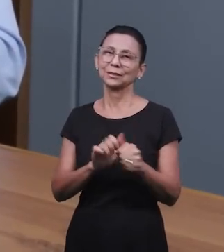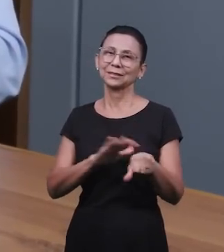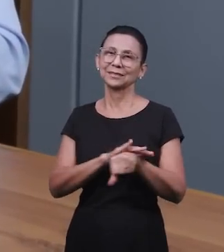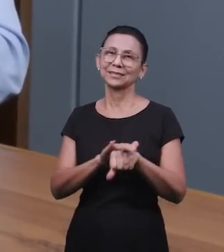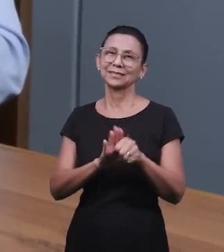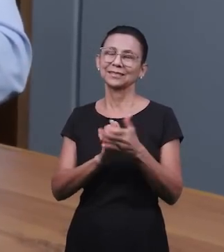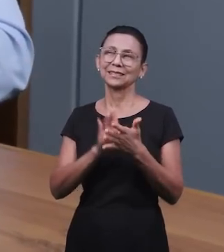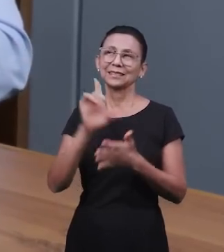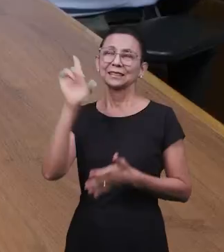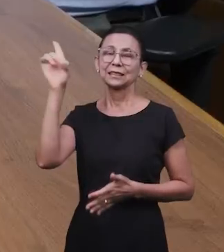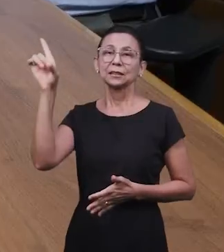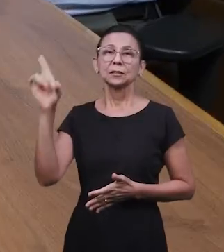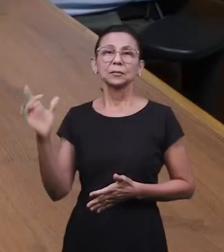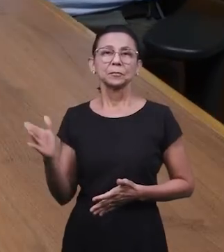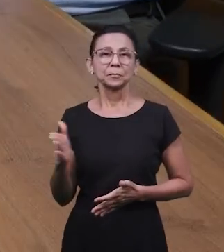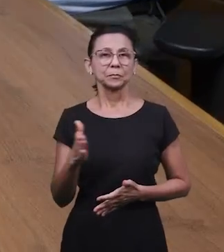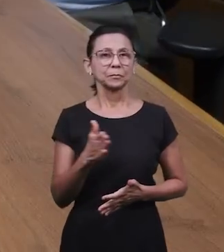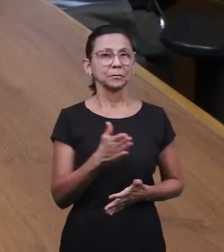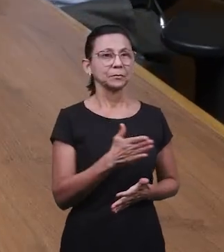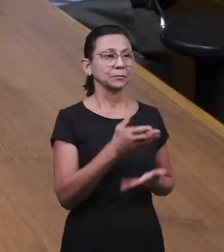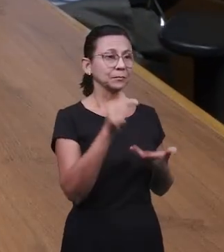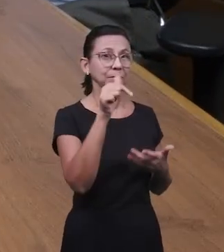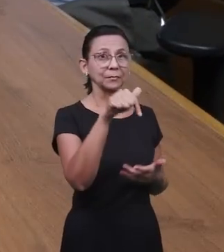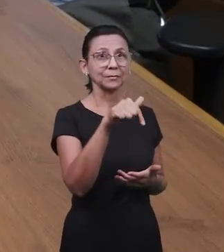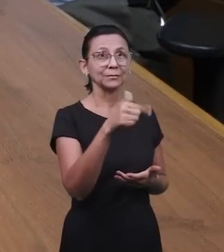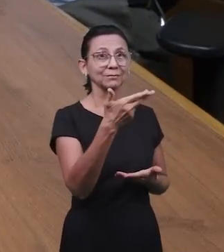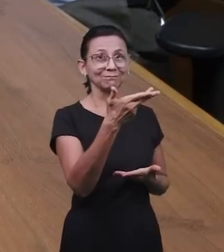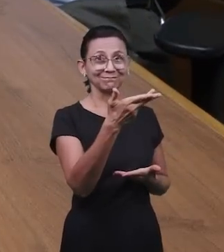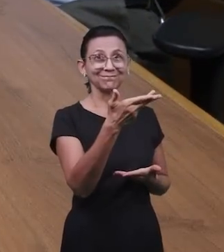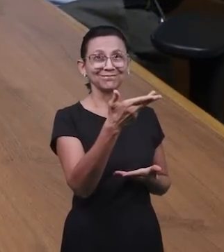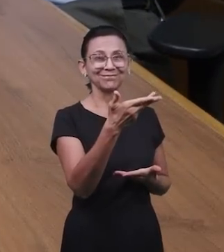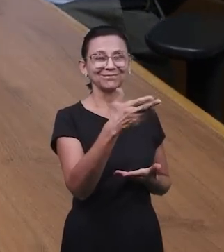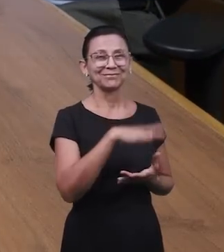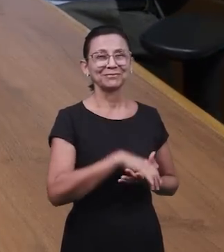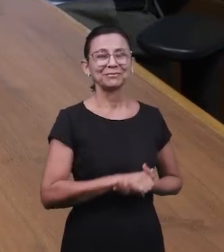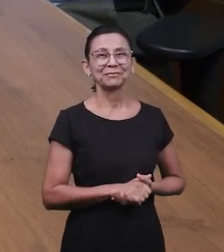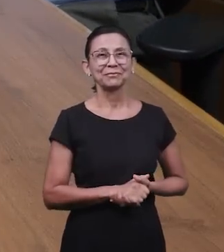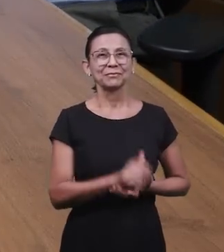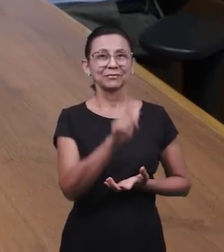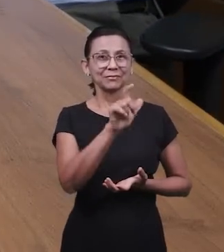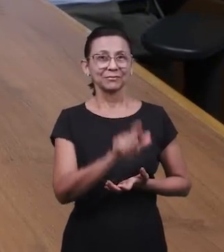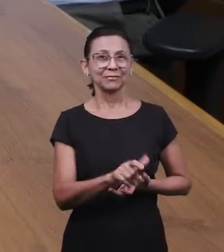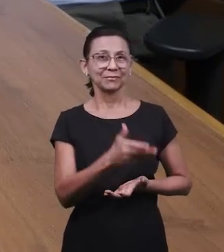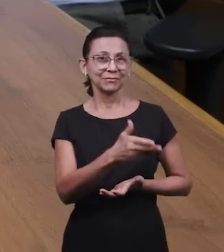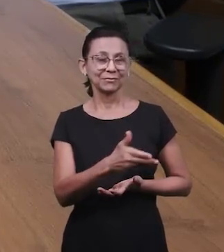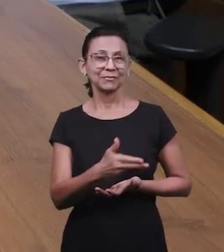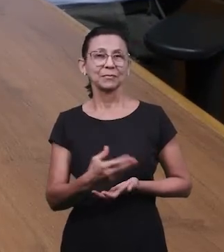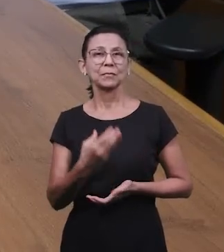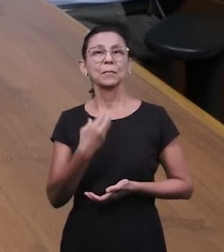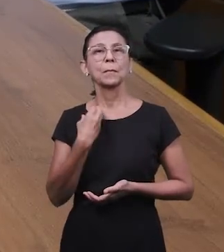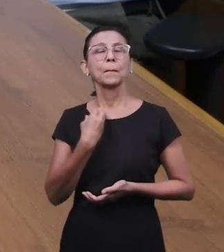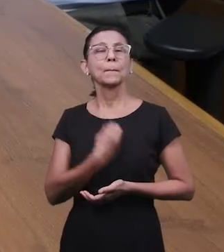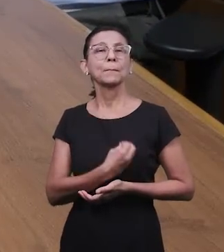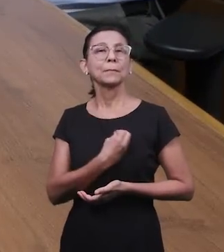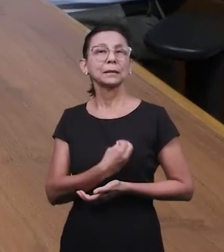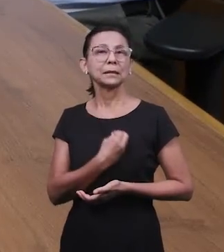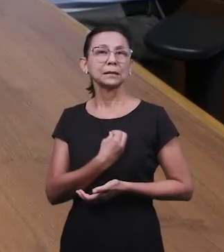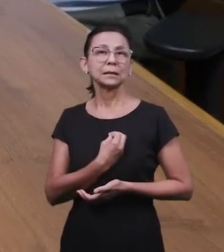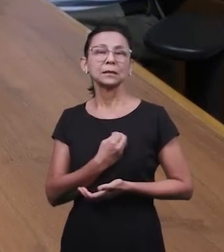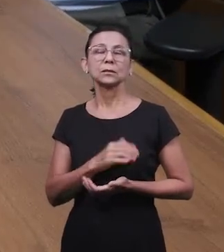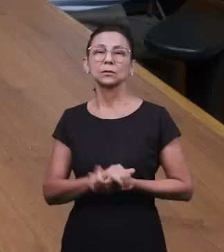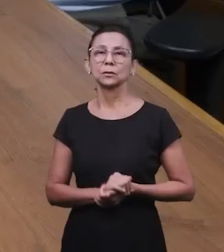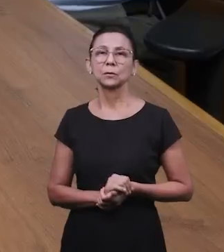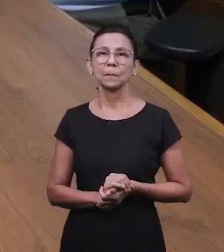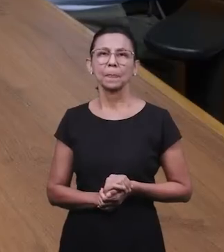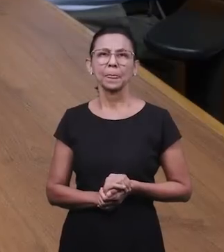programa Conversas Bíblicas. E hoje aqui comigo, você está vendo, quem está presente para essa edição do Conversas Bíblicas,